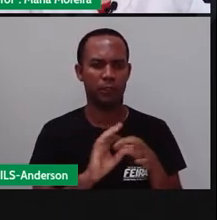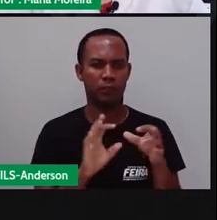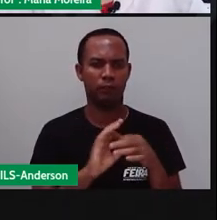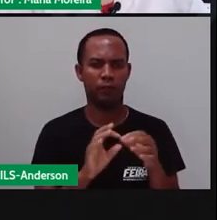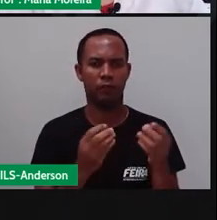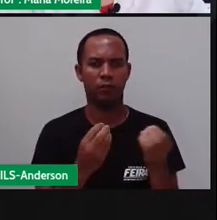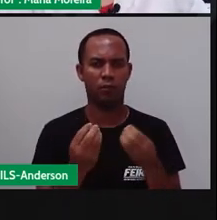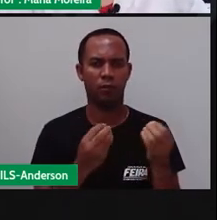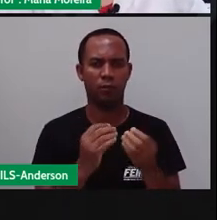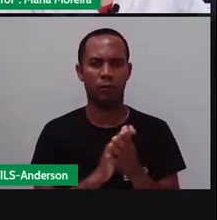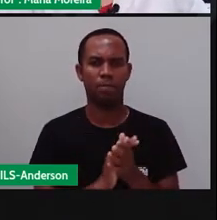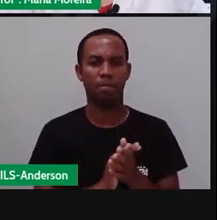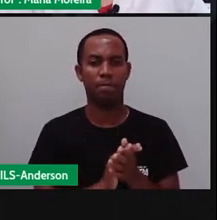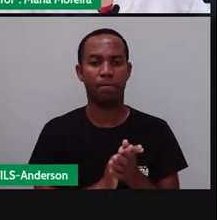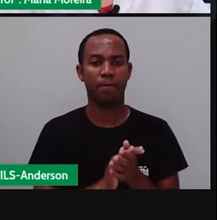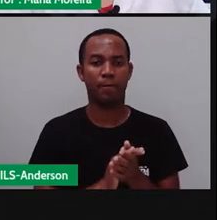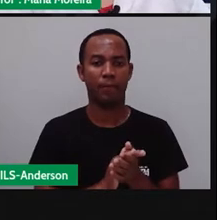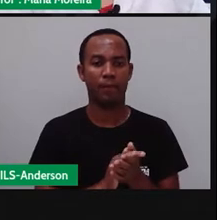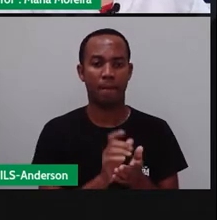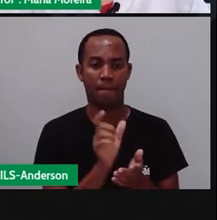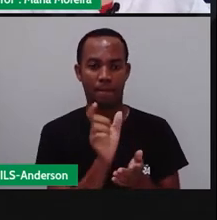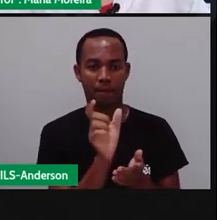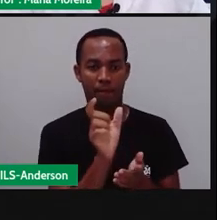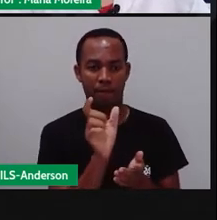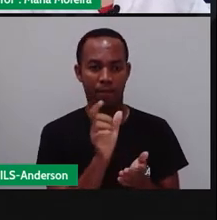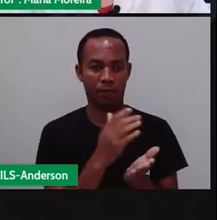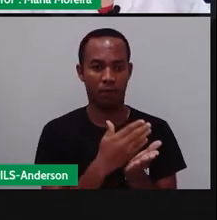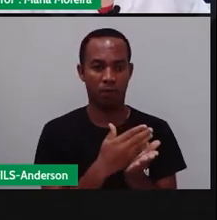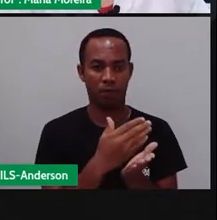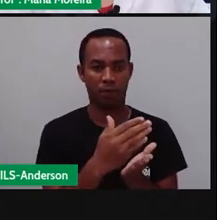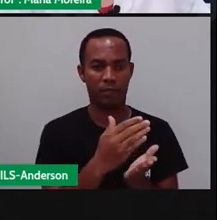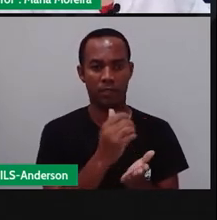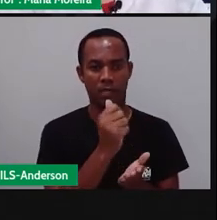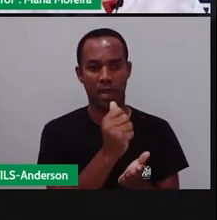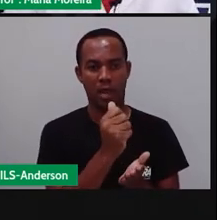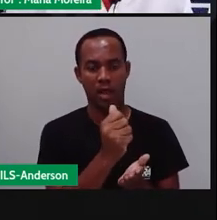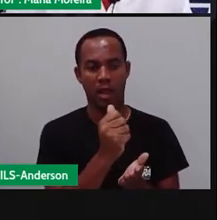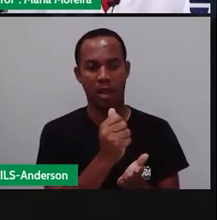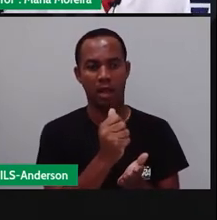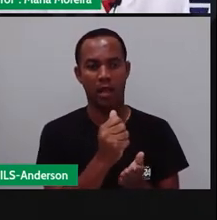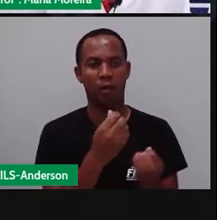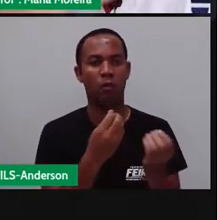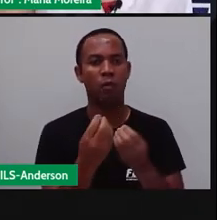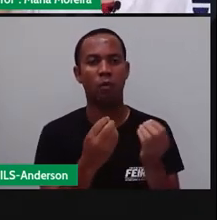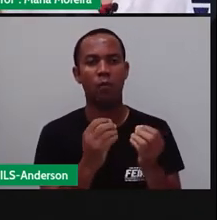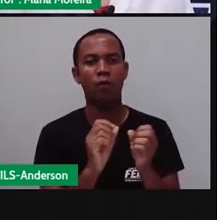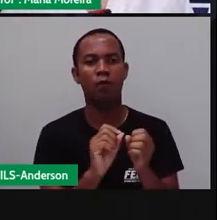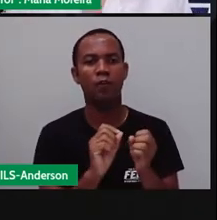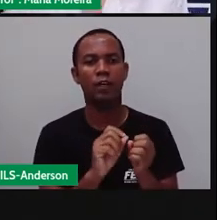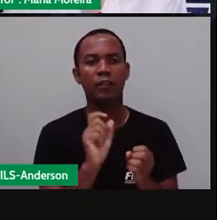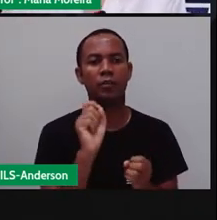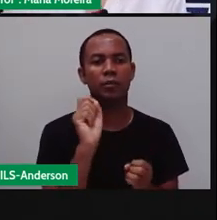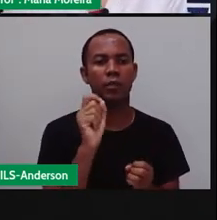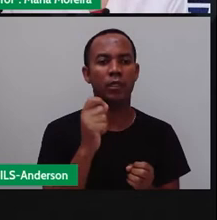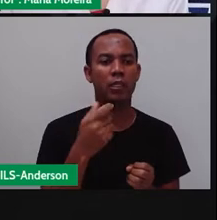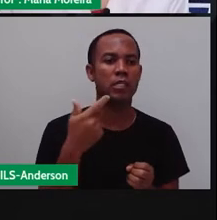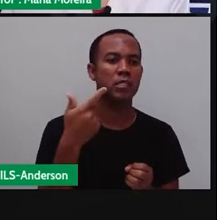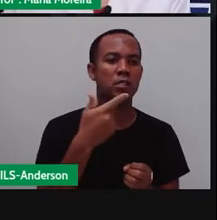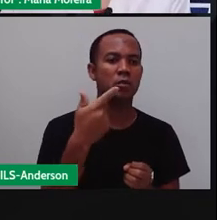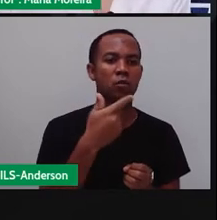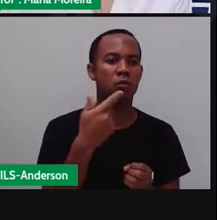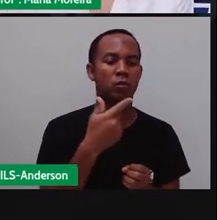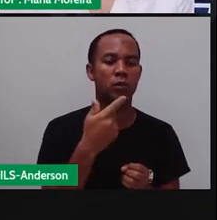tá? Se a palavra começa com A e a outra também começa com A, eu faço o quê? Eu olho a segunda